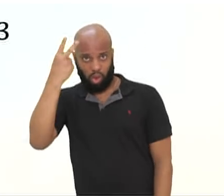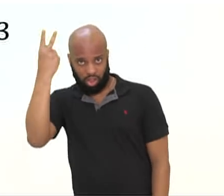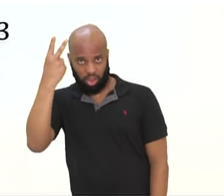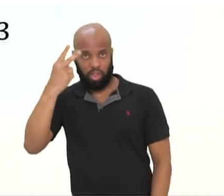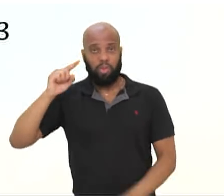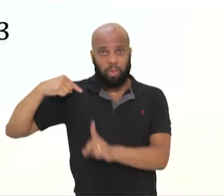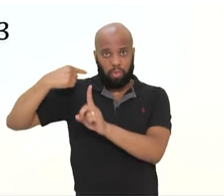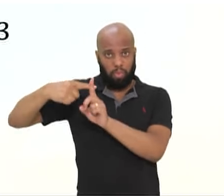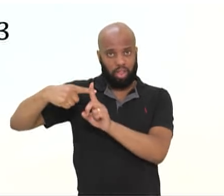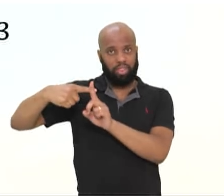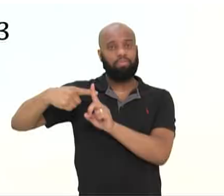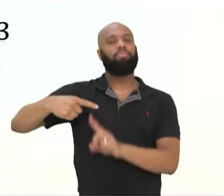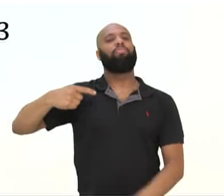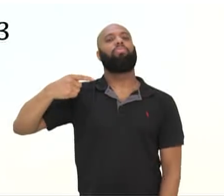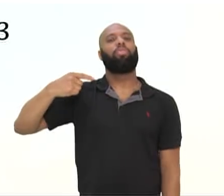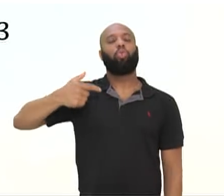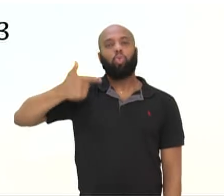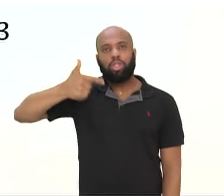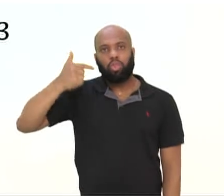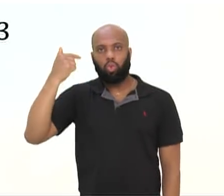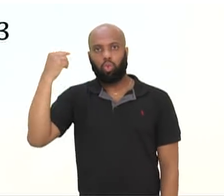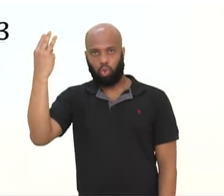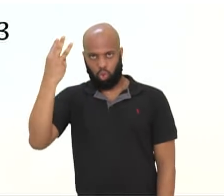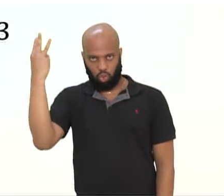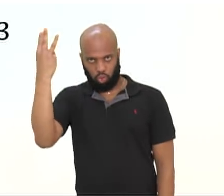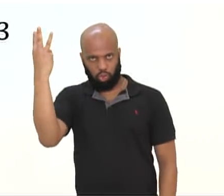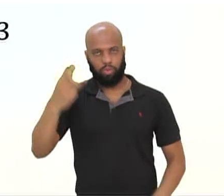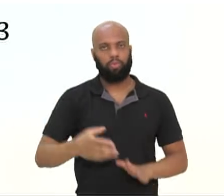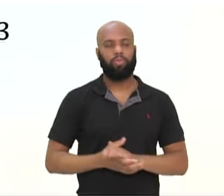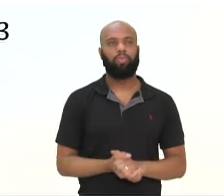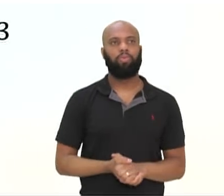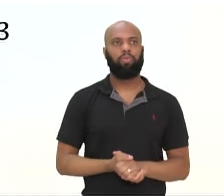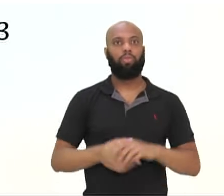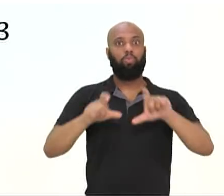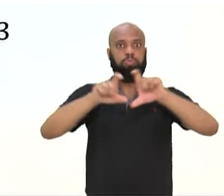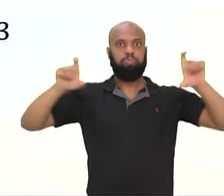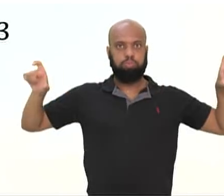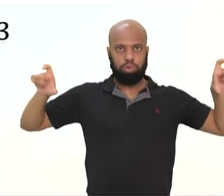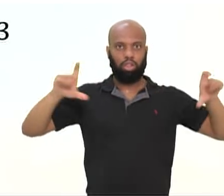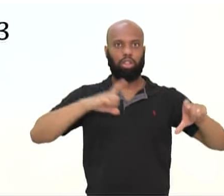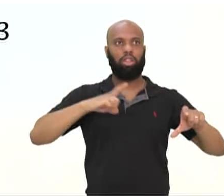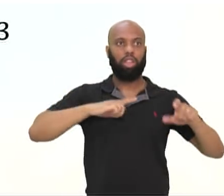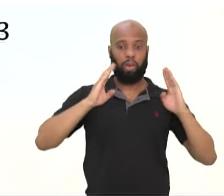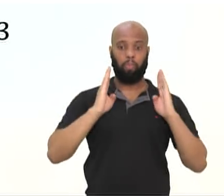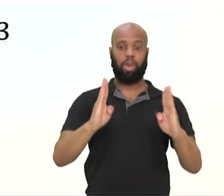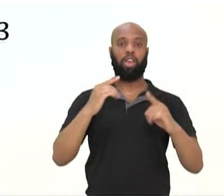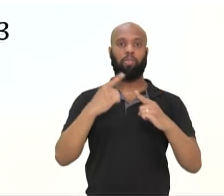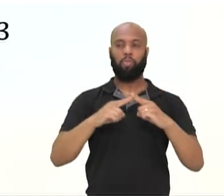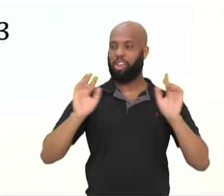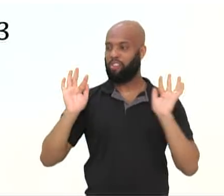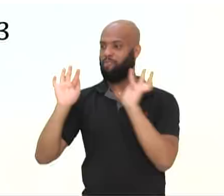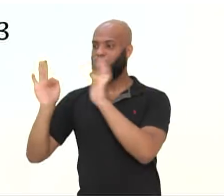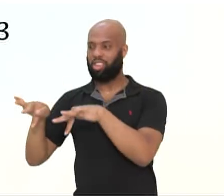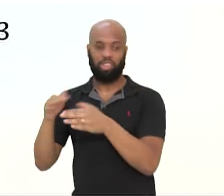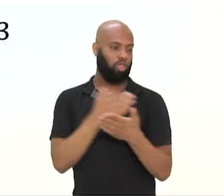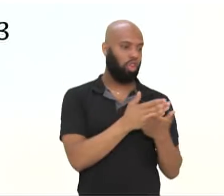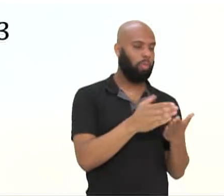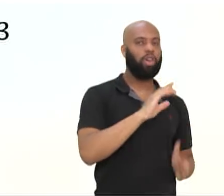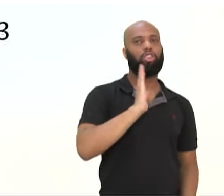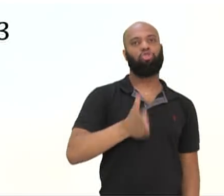quadrado, mais o segundo ao cubo. Então você só precisa guardar o do meio, porque os cubos você já sabe que você vai